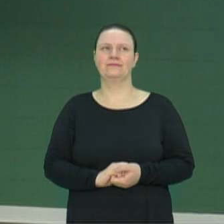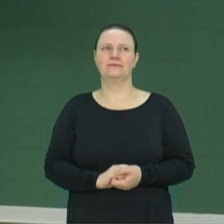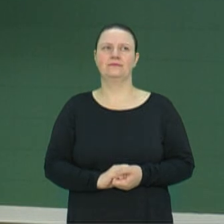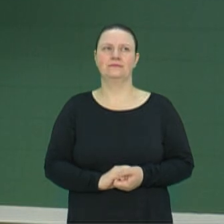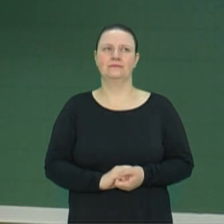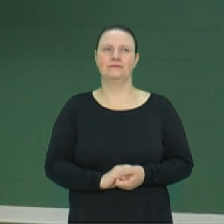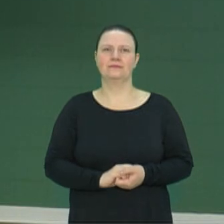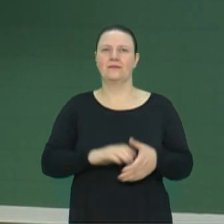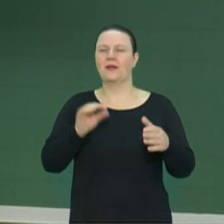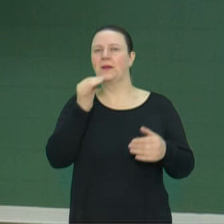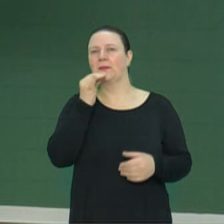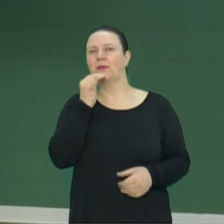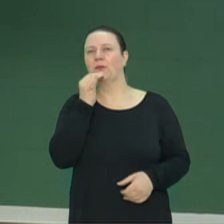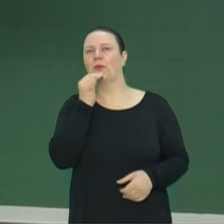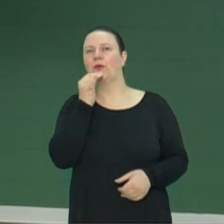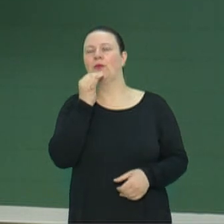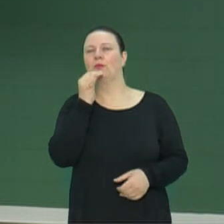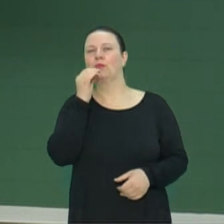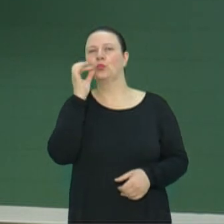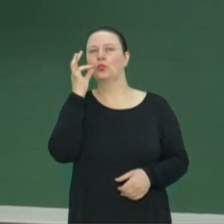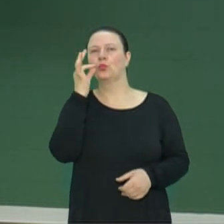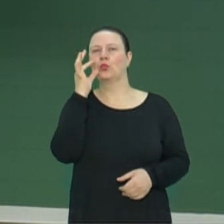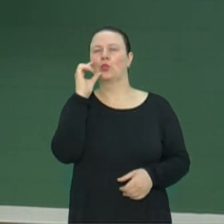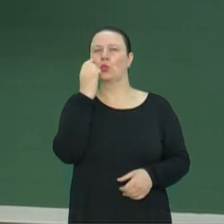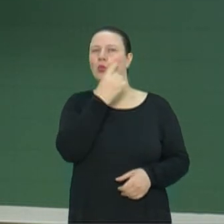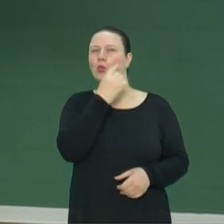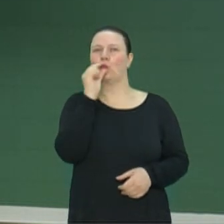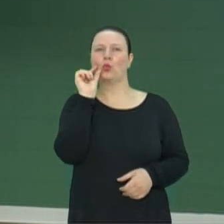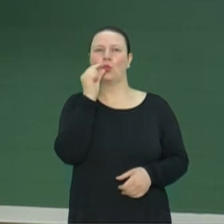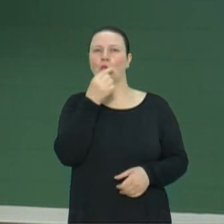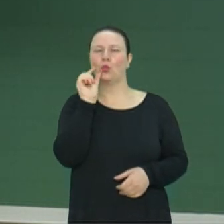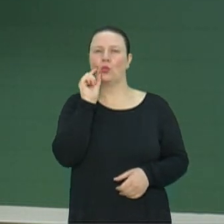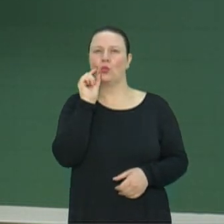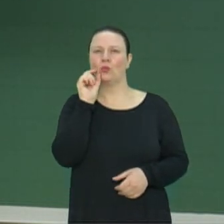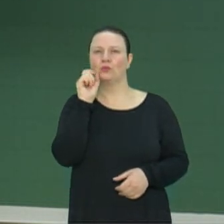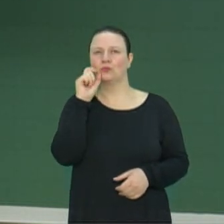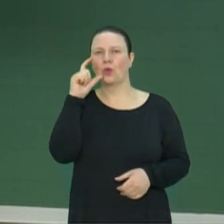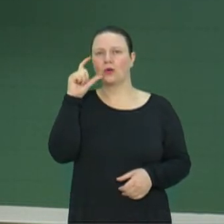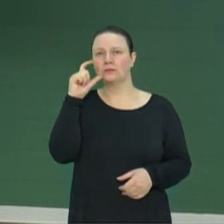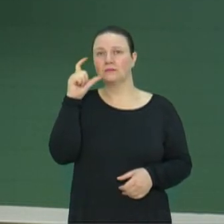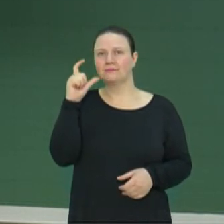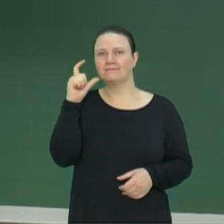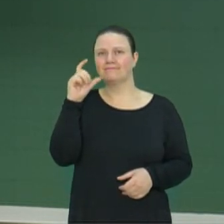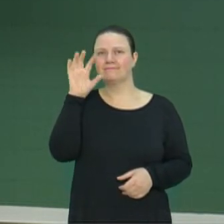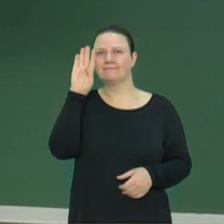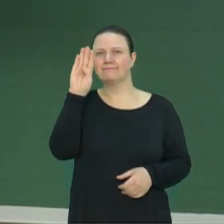Esta boca está aberta. Essa boca está aberta. Ou